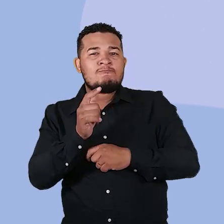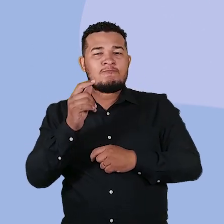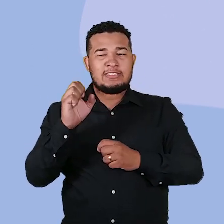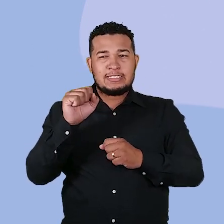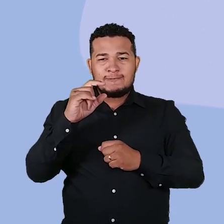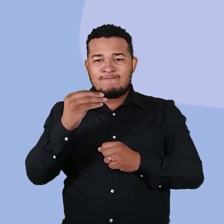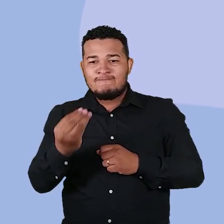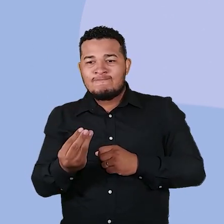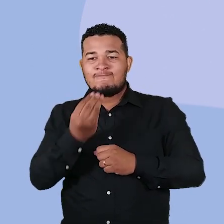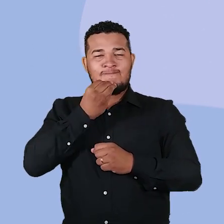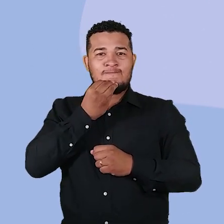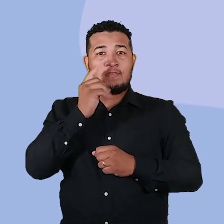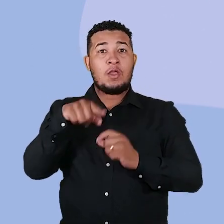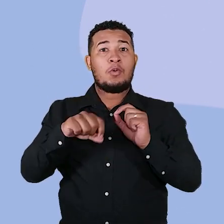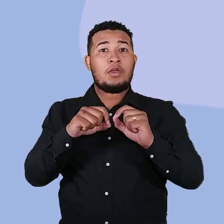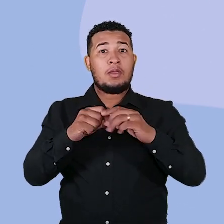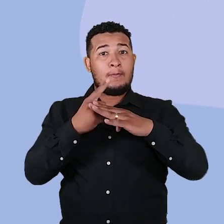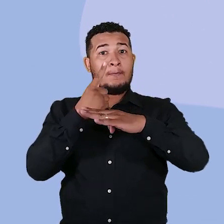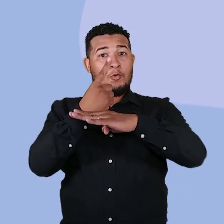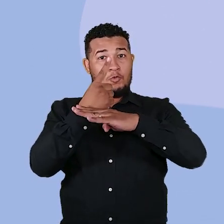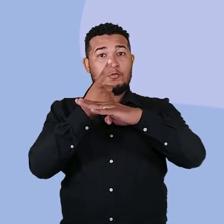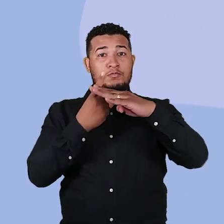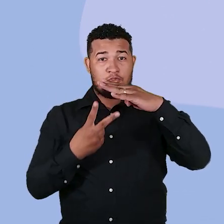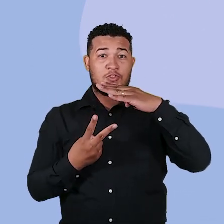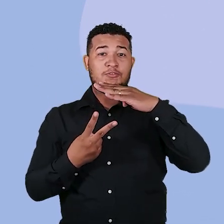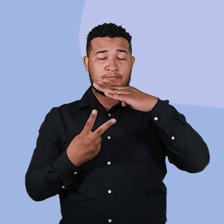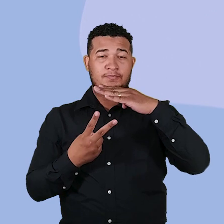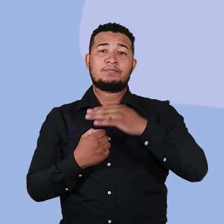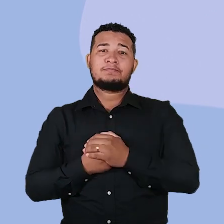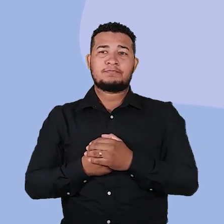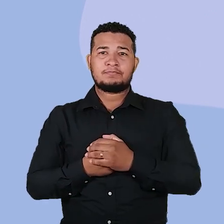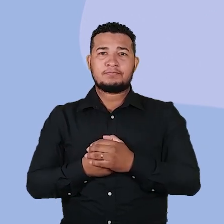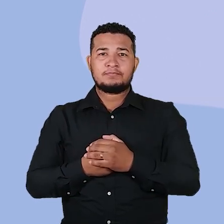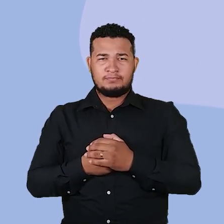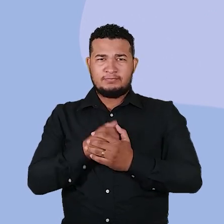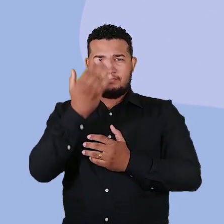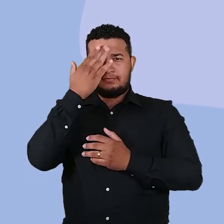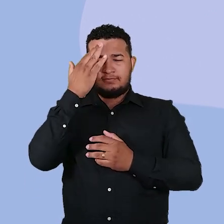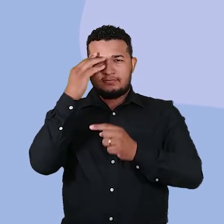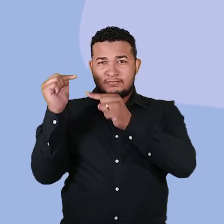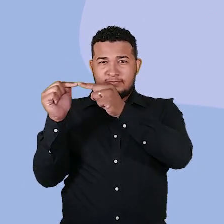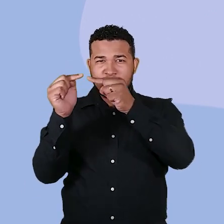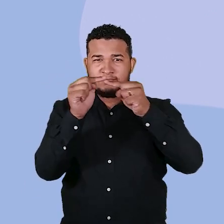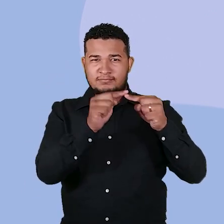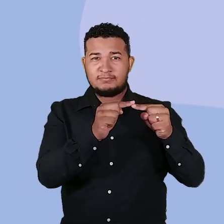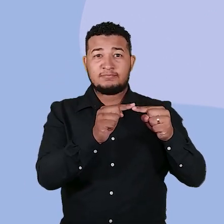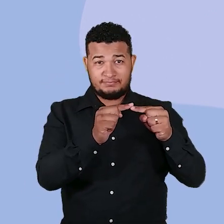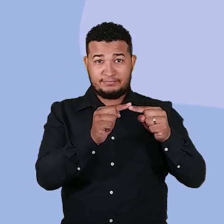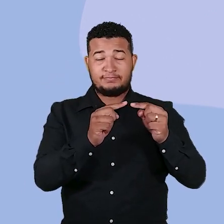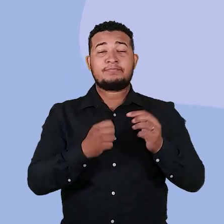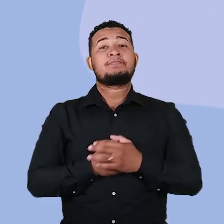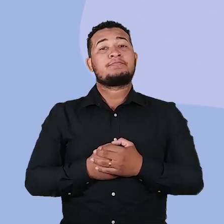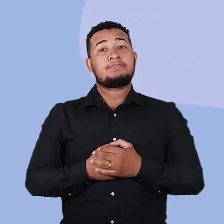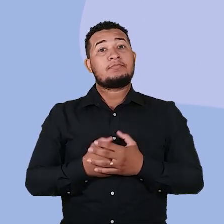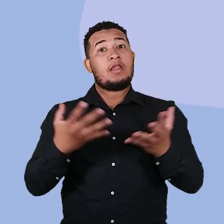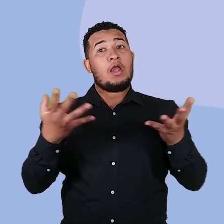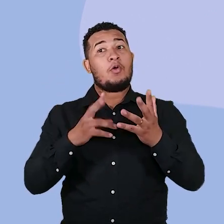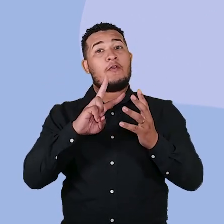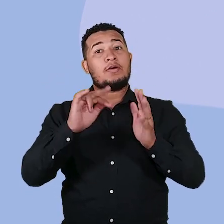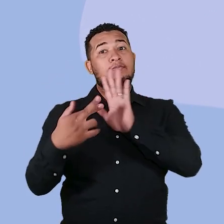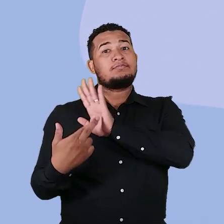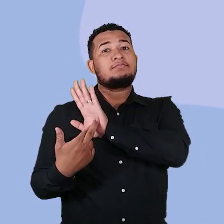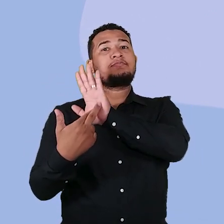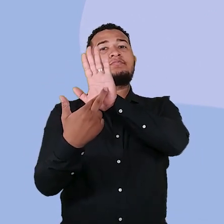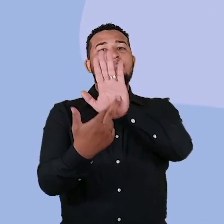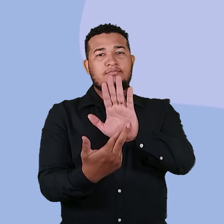a chance ao lançar uma moeda de sai cara é um para dois até que tá tudo bem então